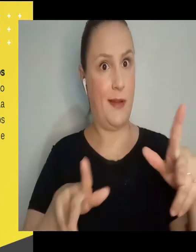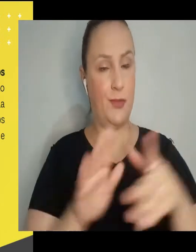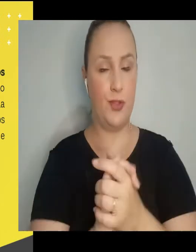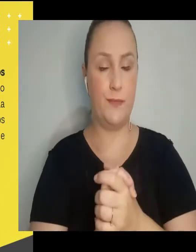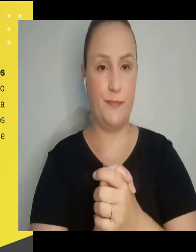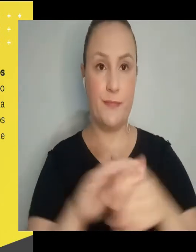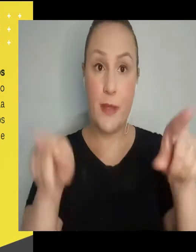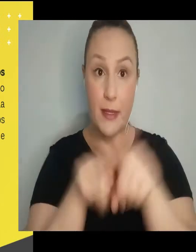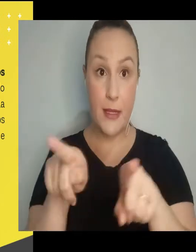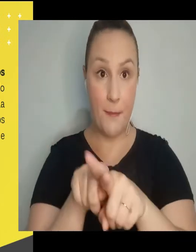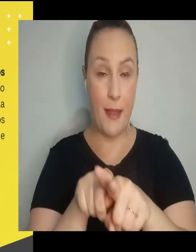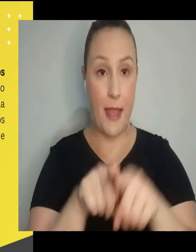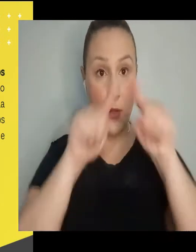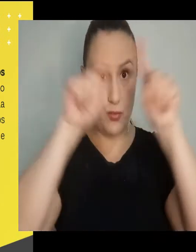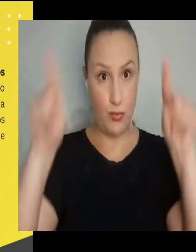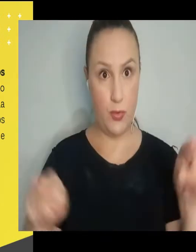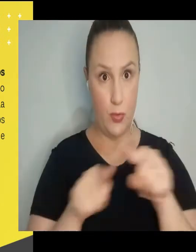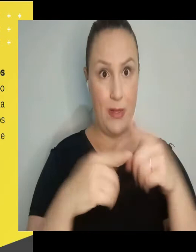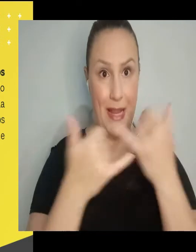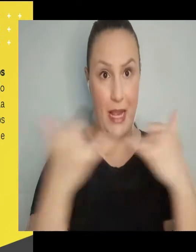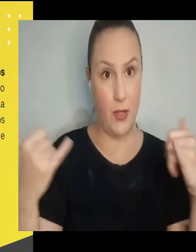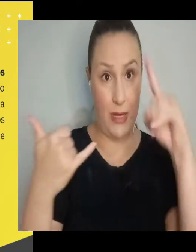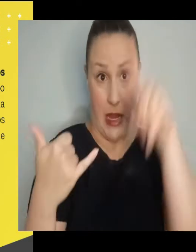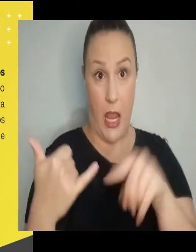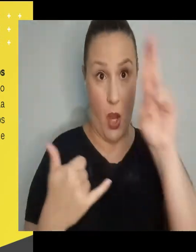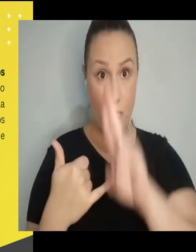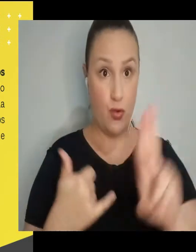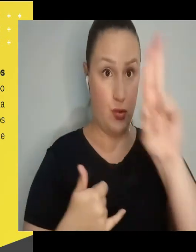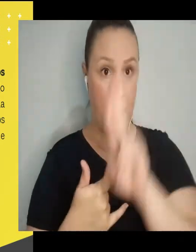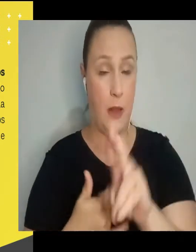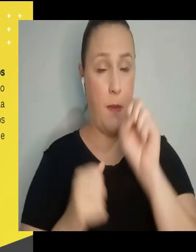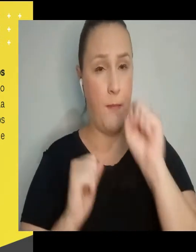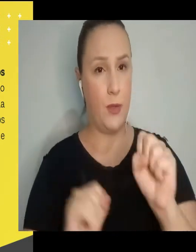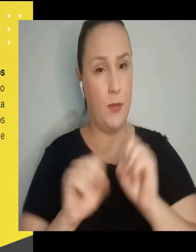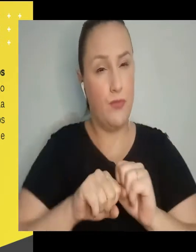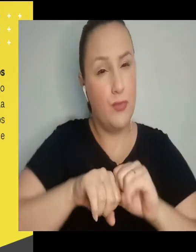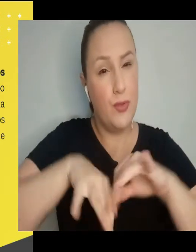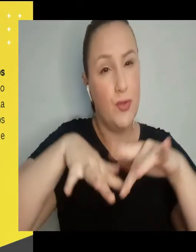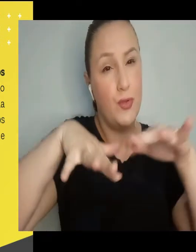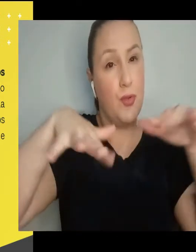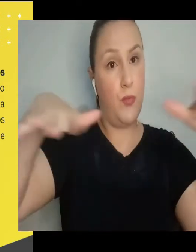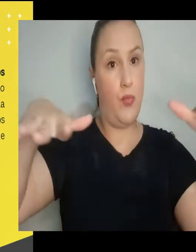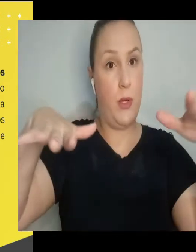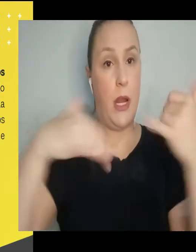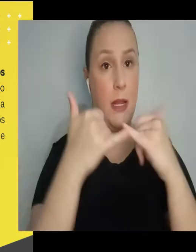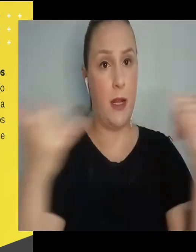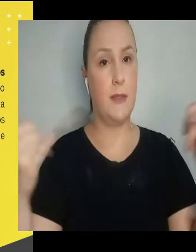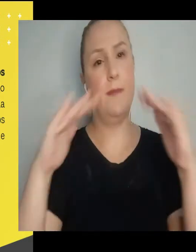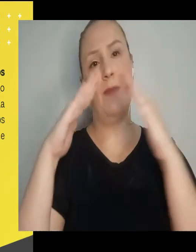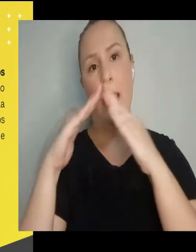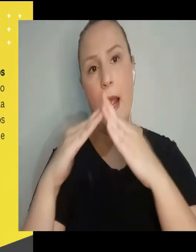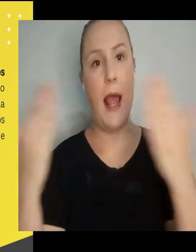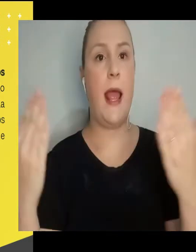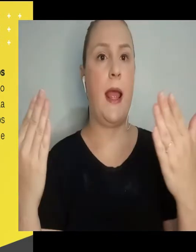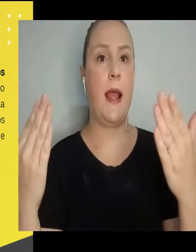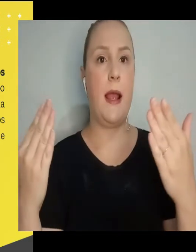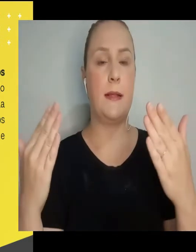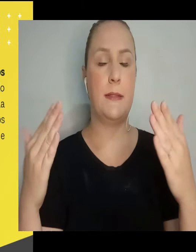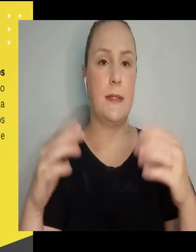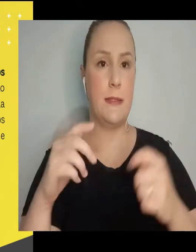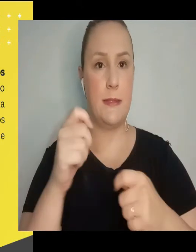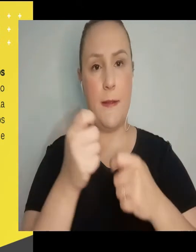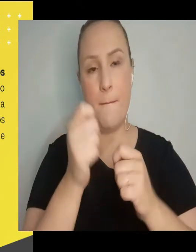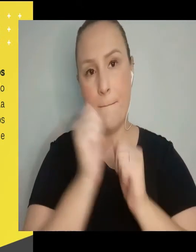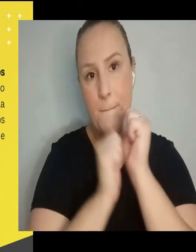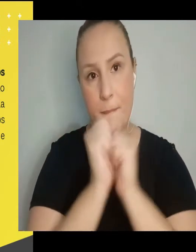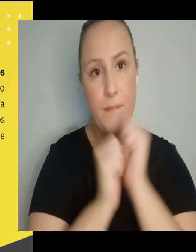funcionar, uma quantidade diferente. E também o circuito elétrico, ele é utilizado então para distribuição